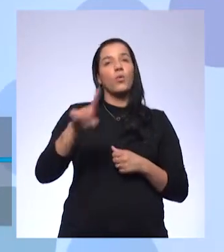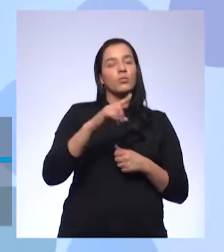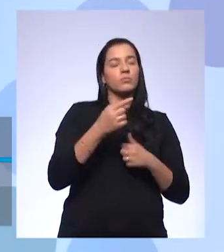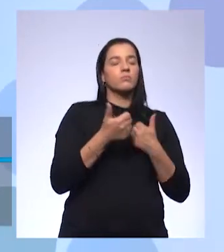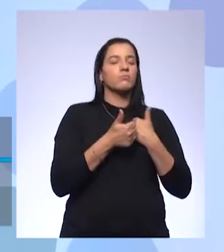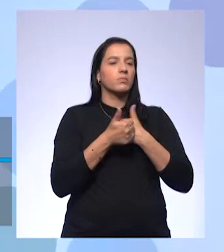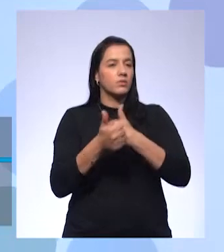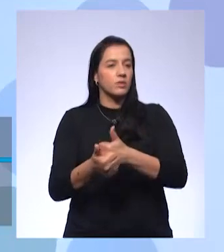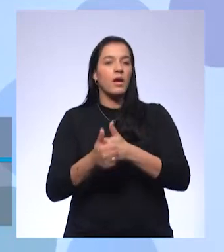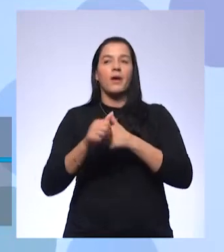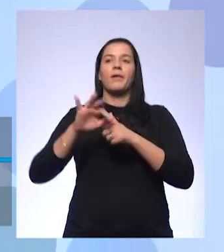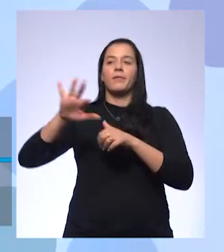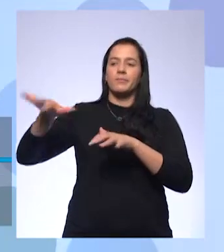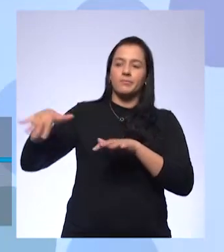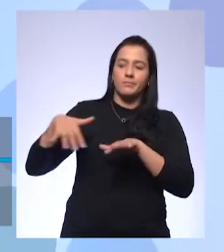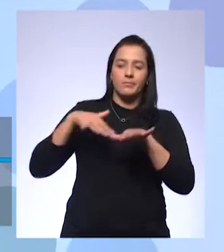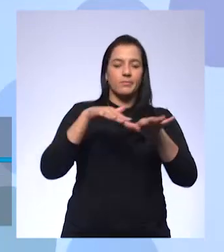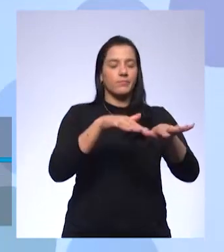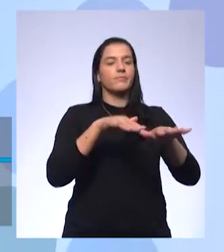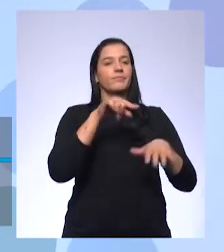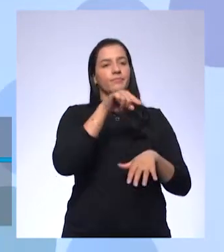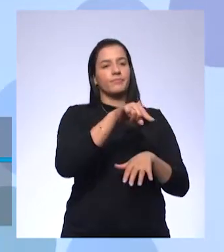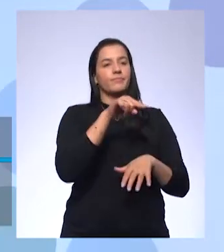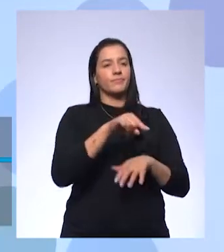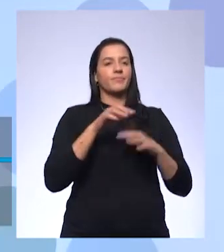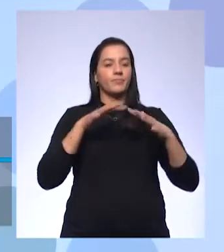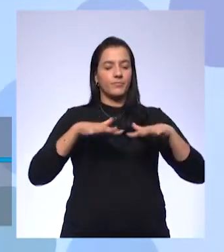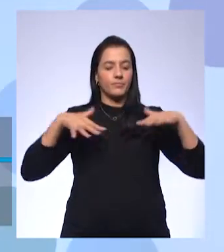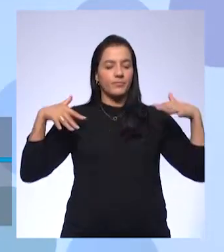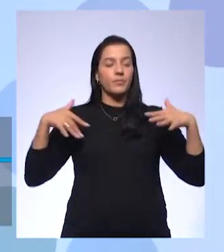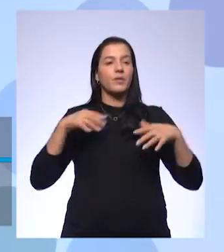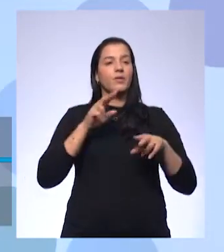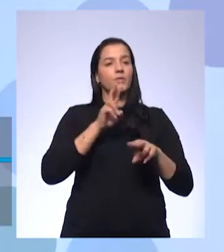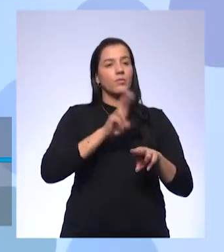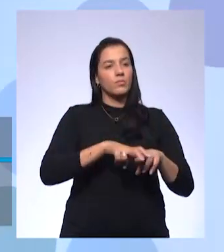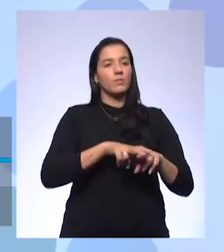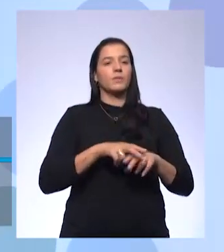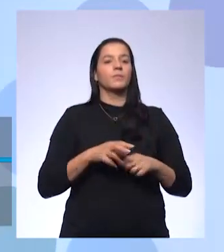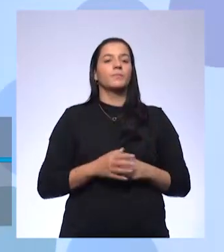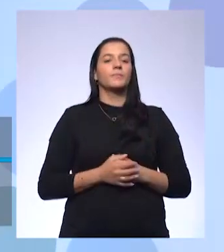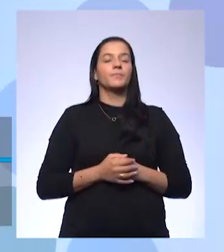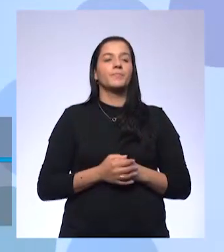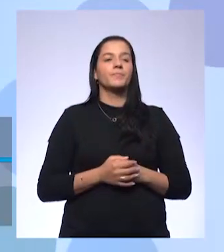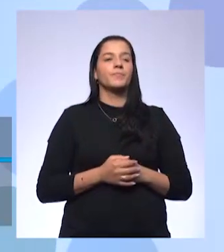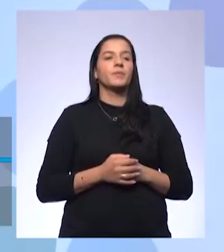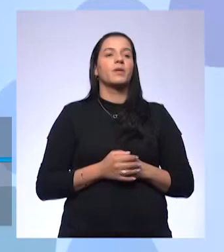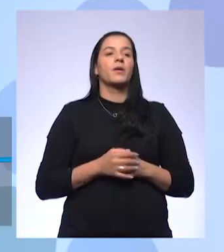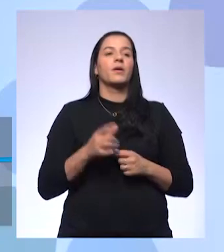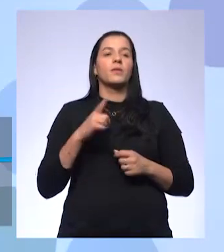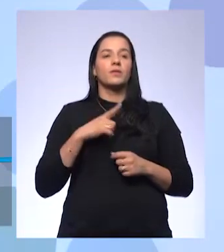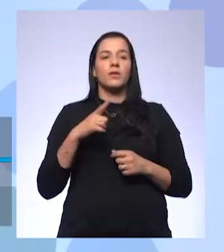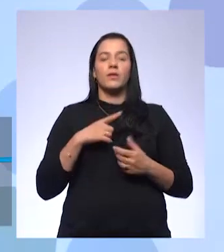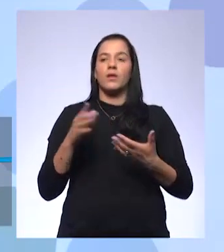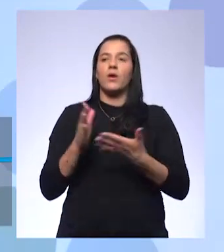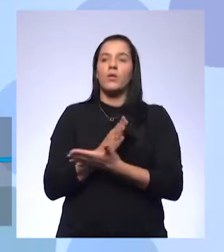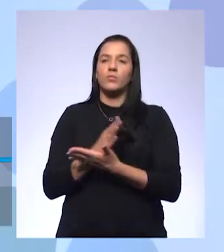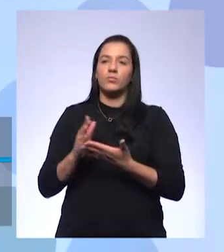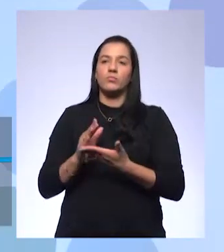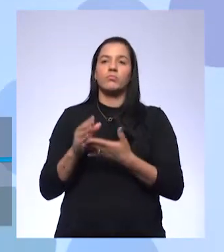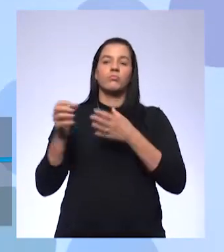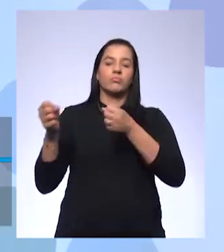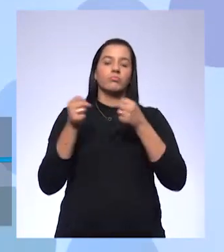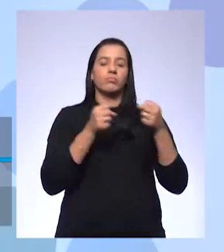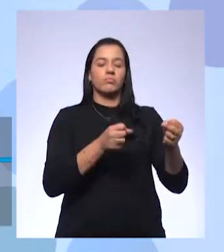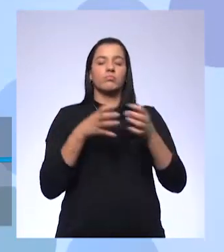levadas para esse estádio, né? Só pelo fato de um estádio ter sido utilizado para encaminhar aí os presos políticos já demonstra